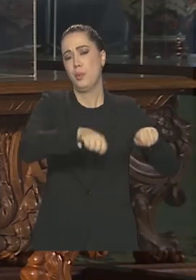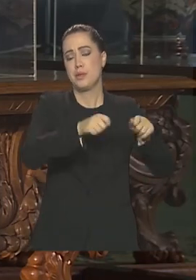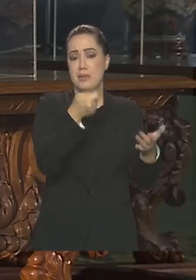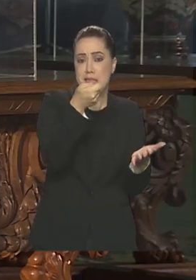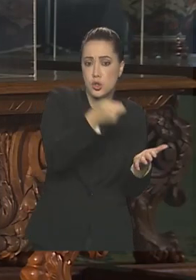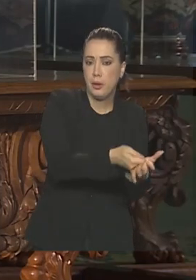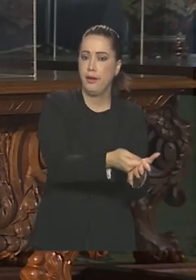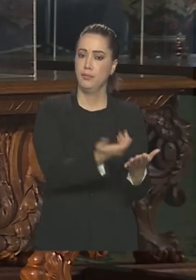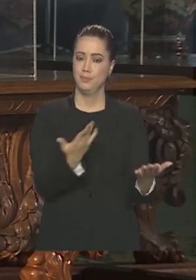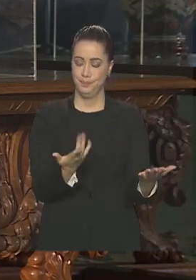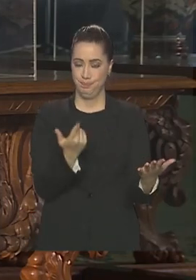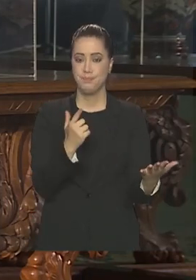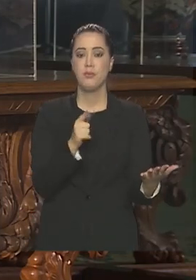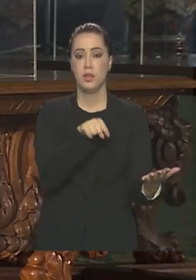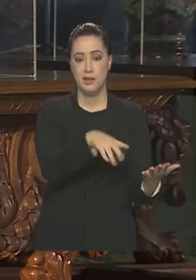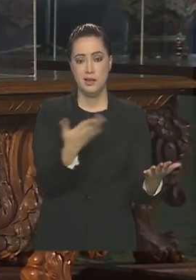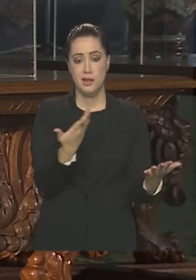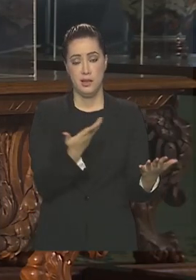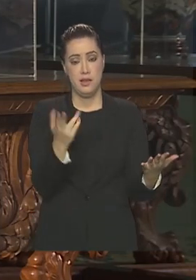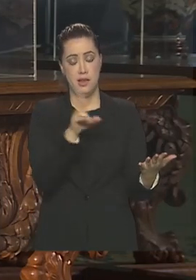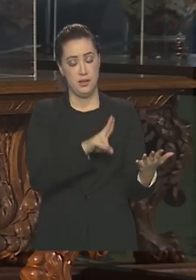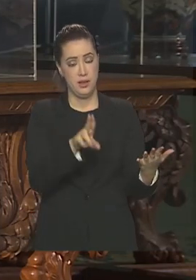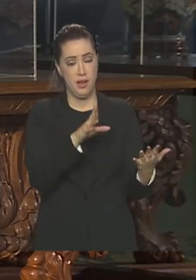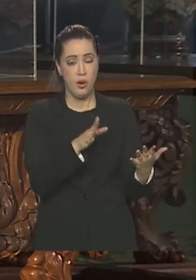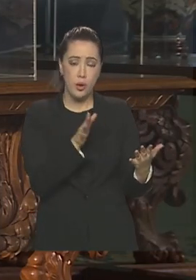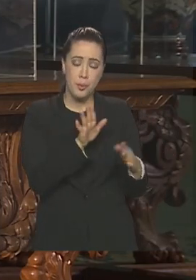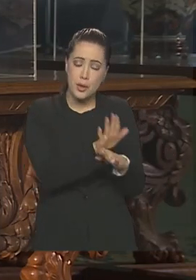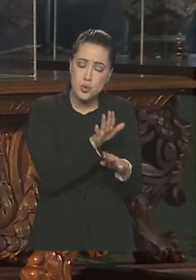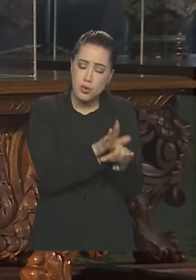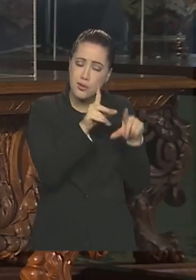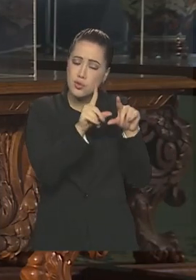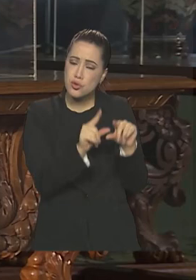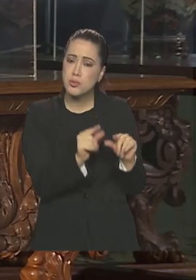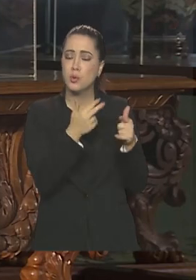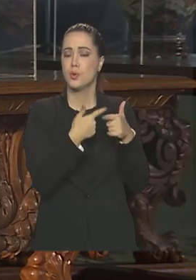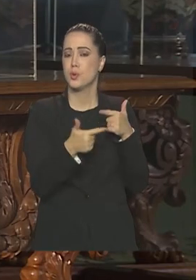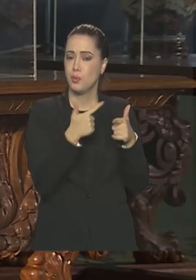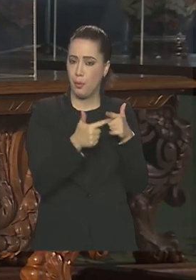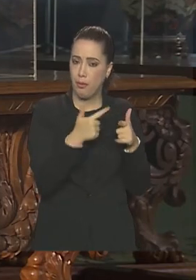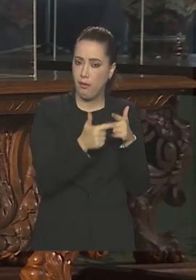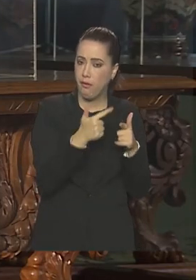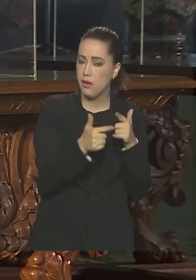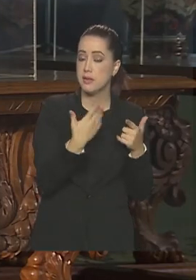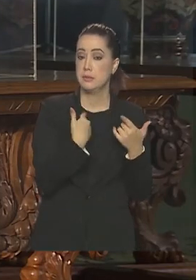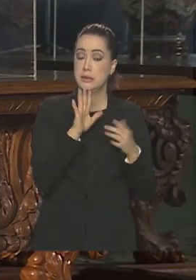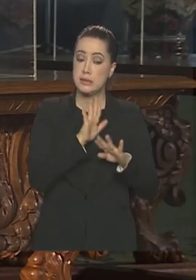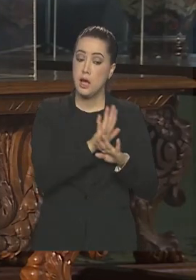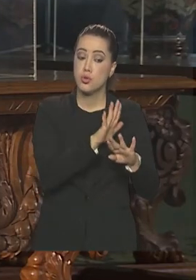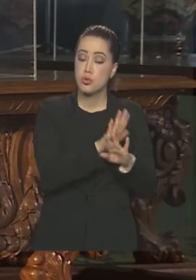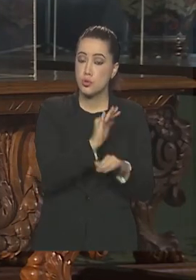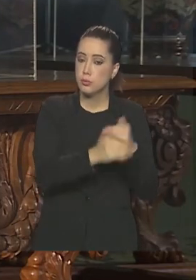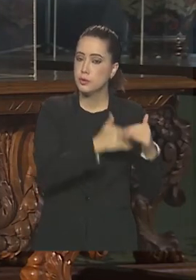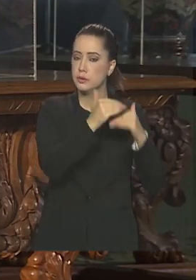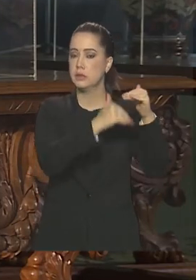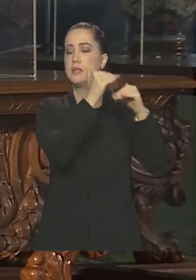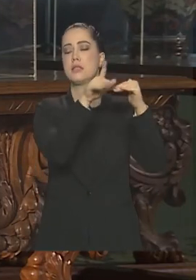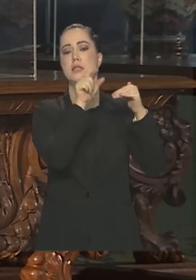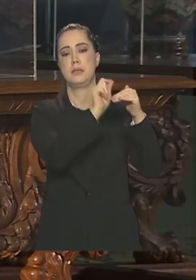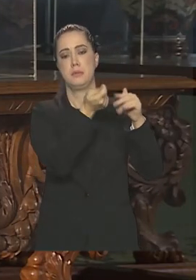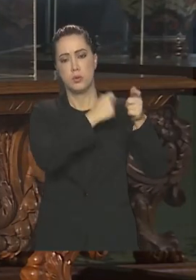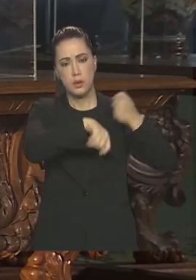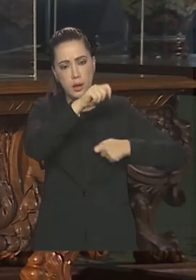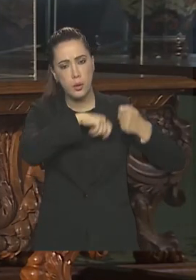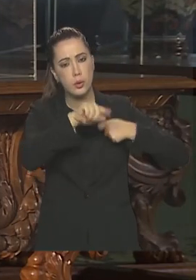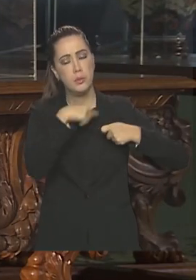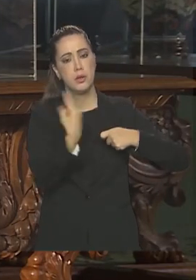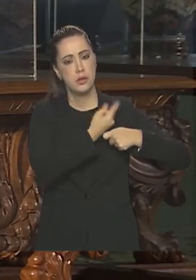pagamento, e uma suavização dos efeitos tarifários, ela vem contribuir para a retomada das atividades econômicas que já